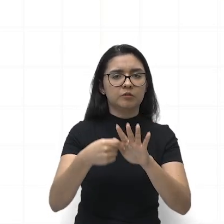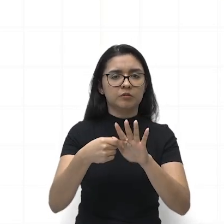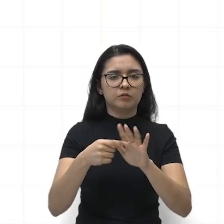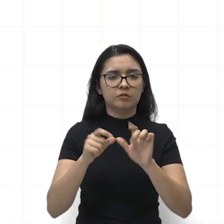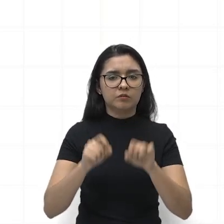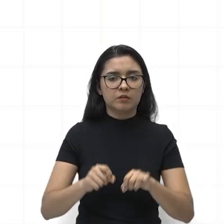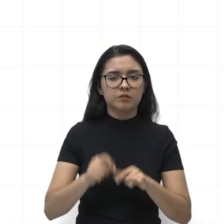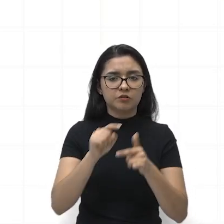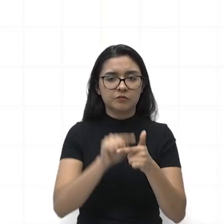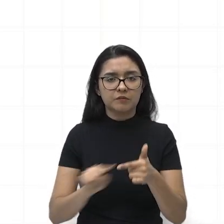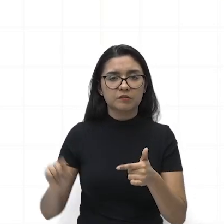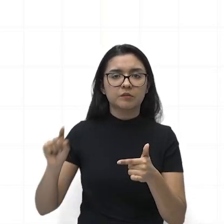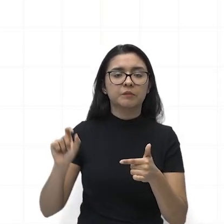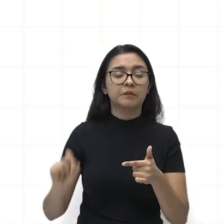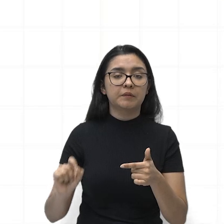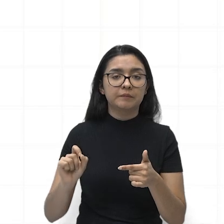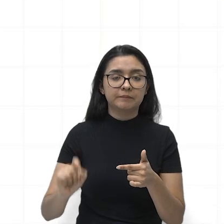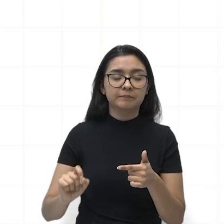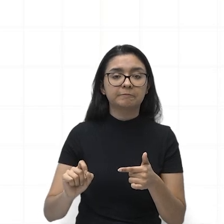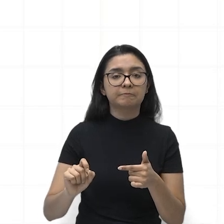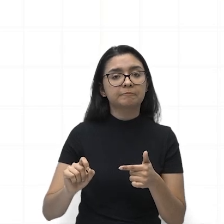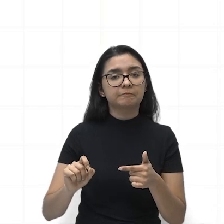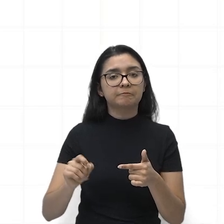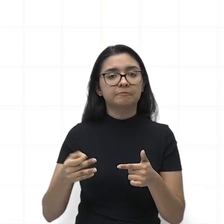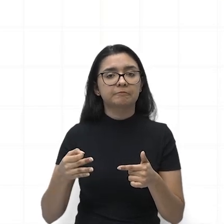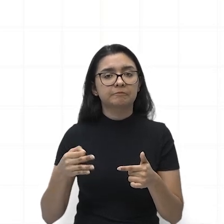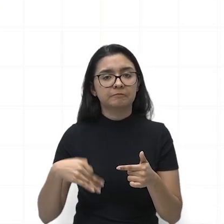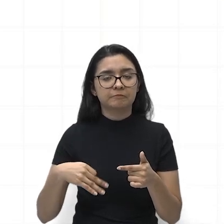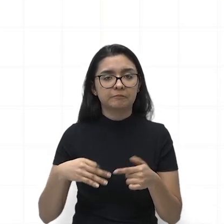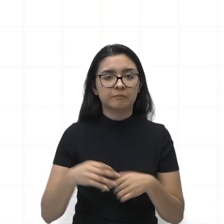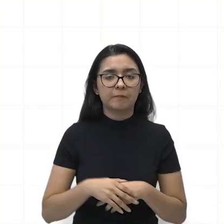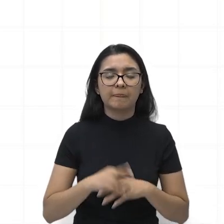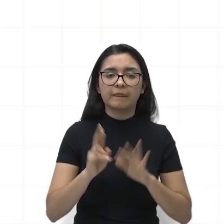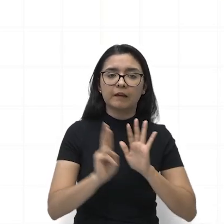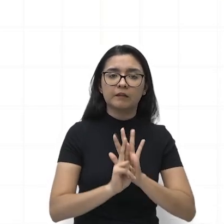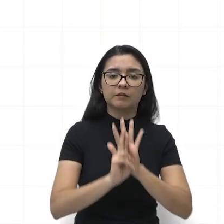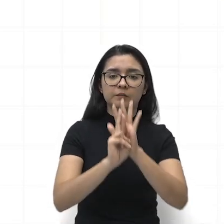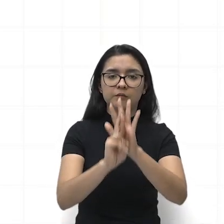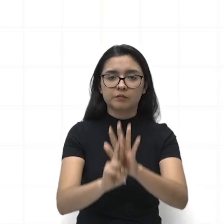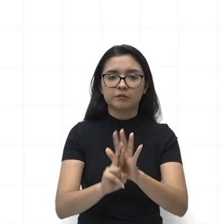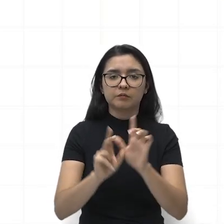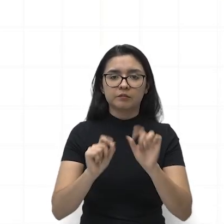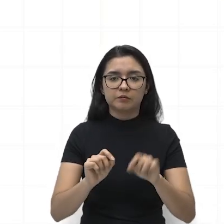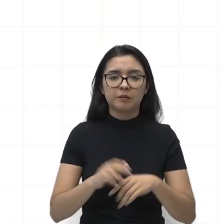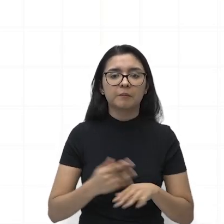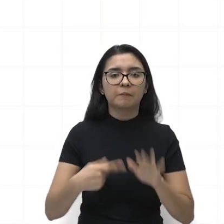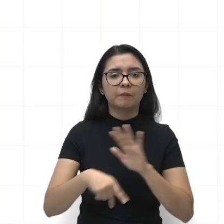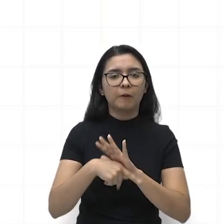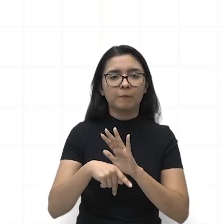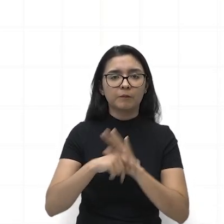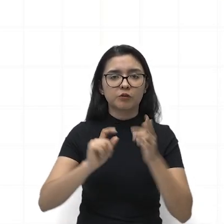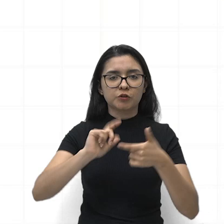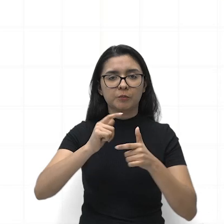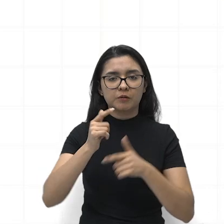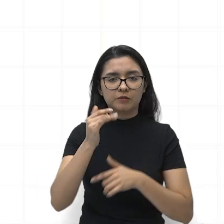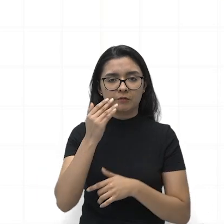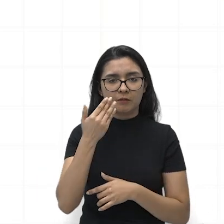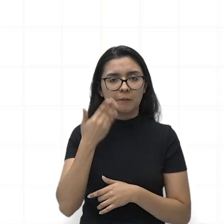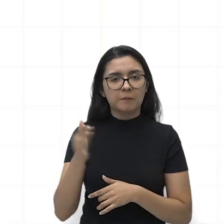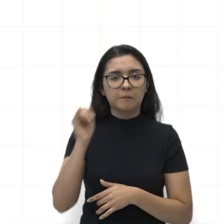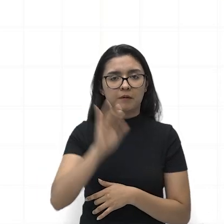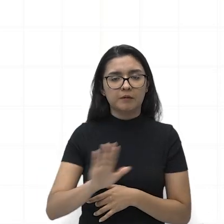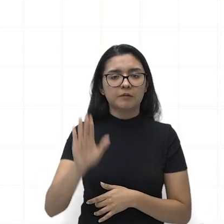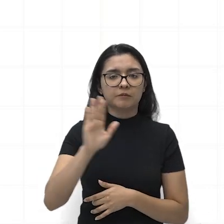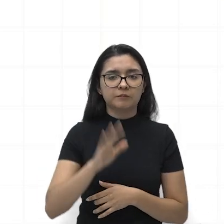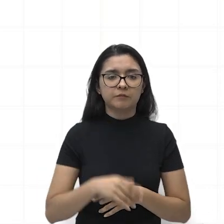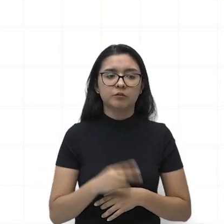essa divisão, é justamente, pessoal, a representação geométrica da divisão entre